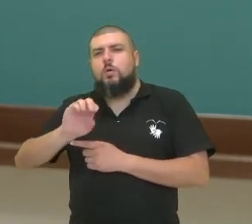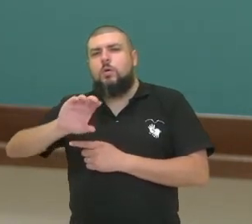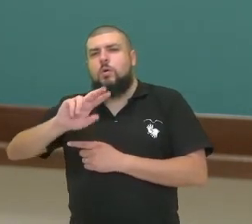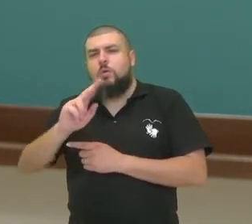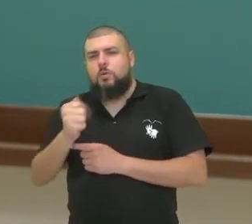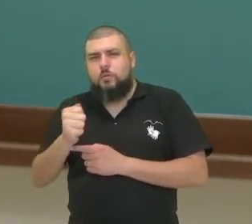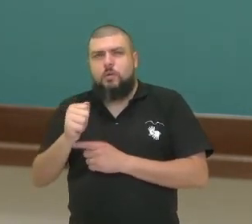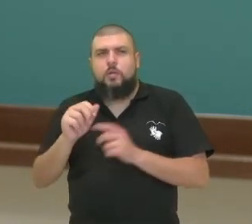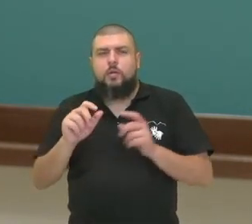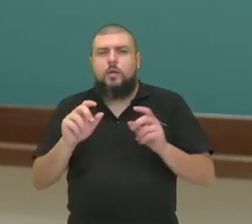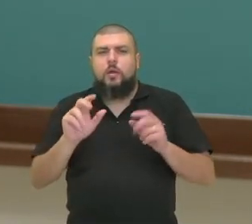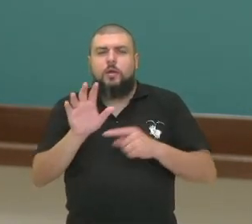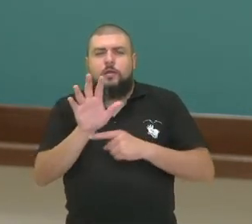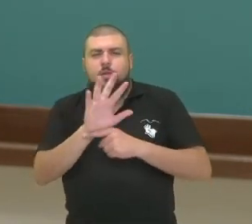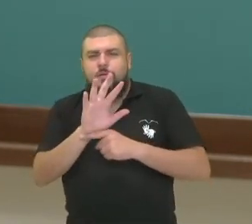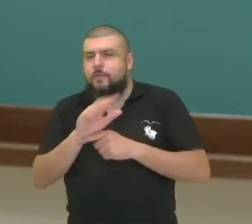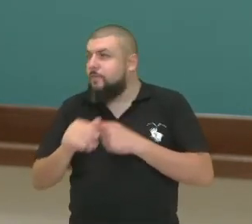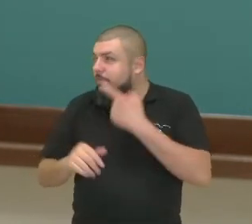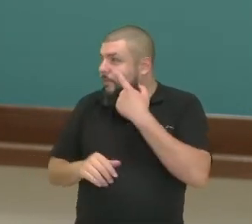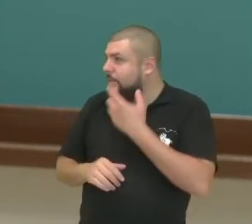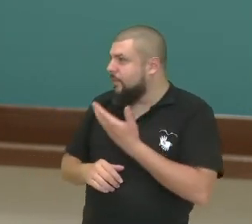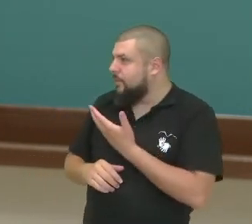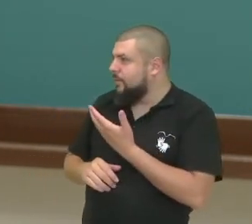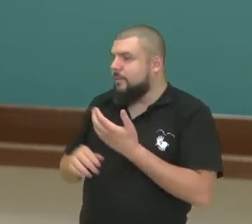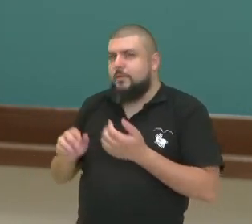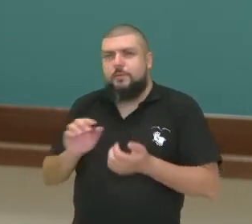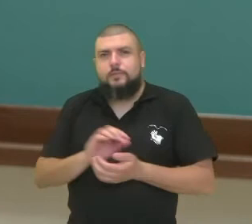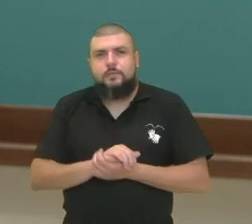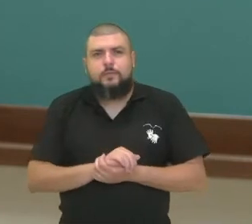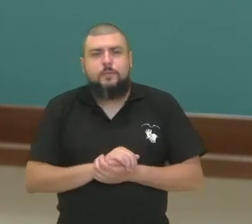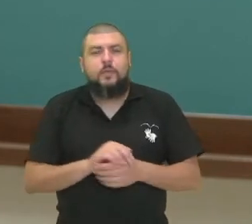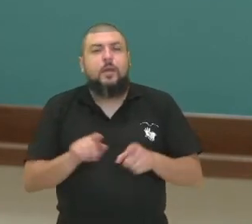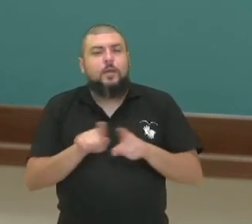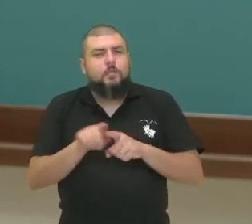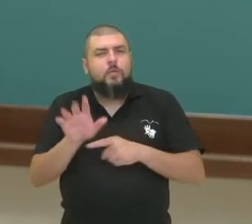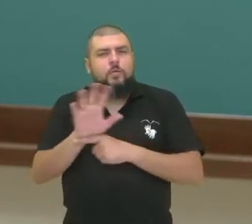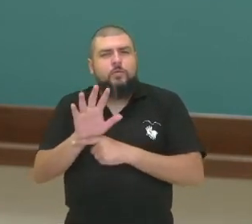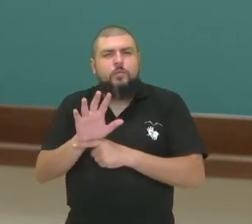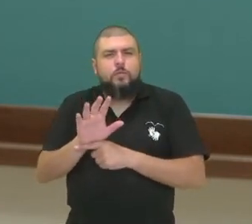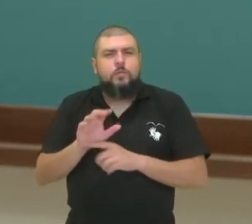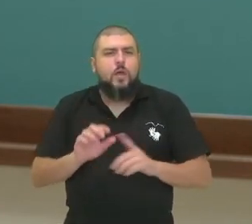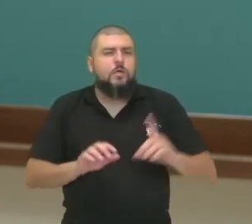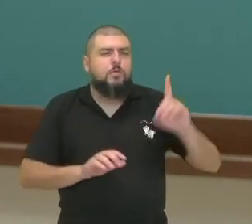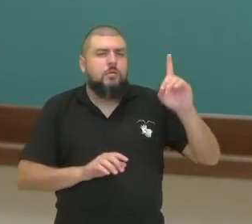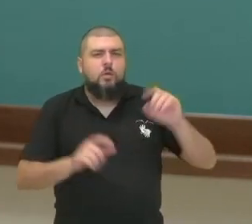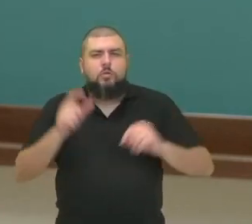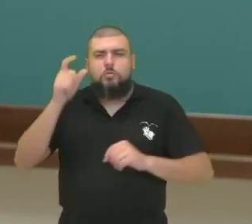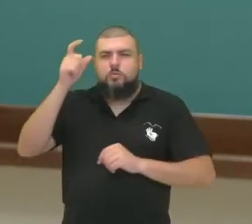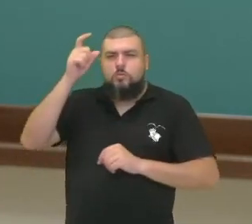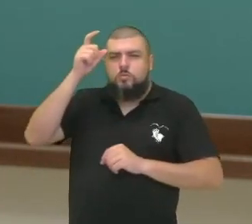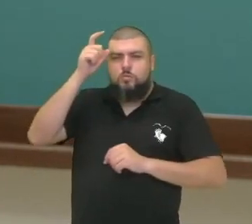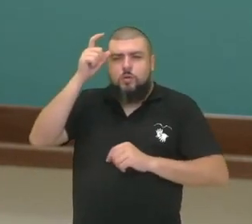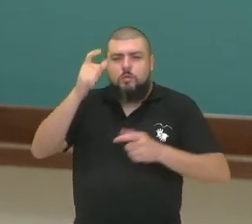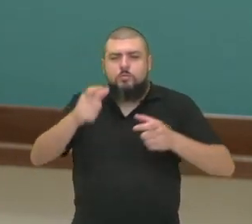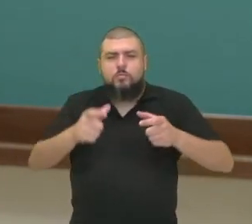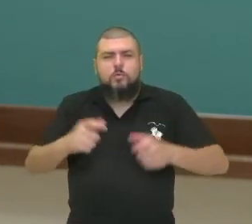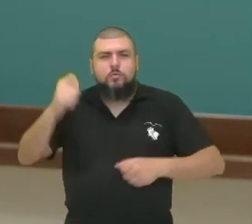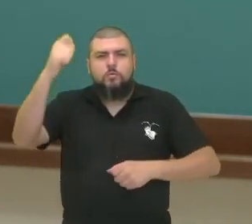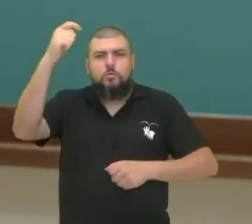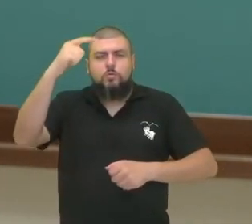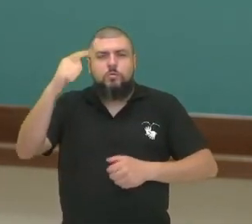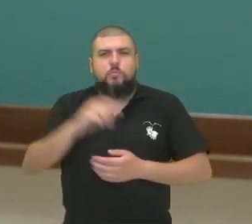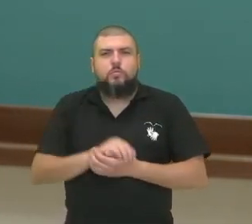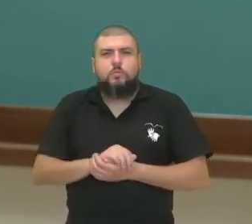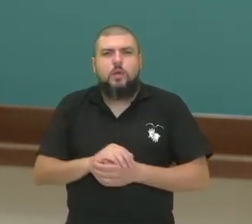Transe, e também fez Deus e o Diabo na Terra do Sol, muito bom. Nelson Pereira dos Santos e Arnaldo Jabor,